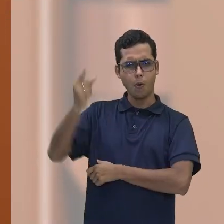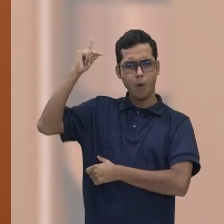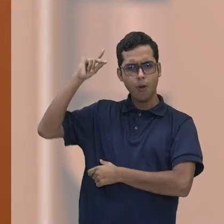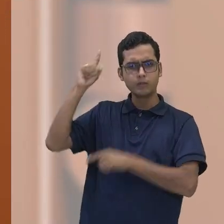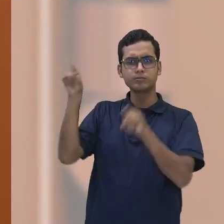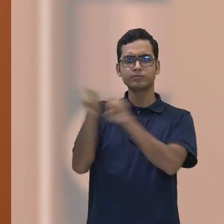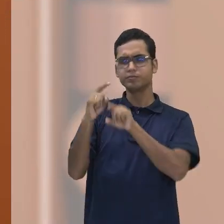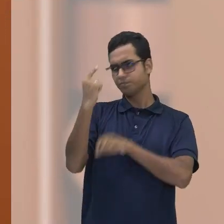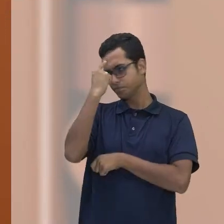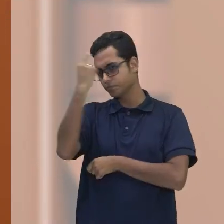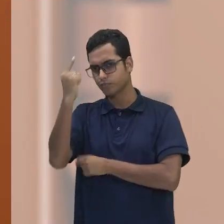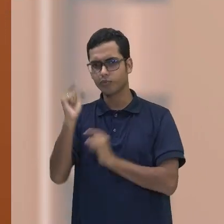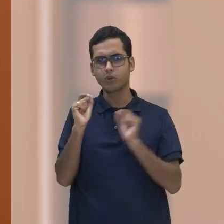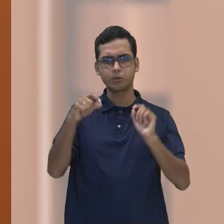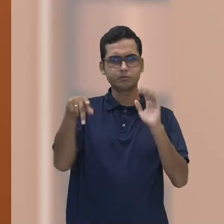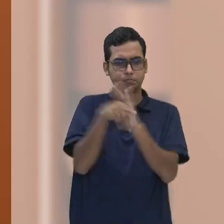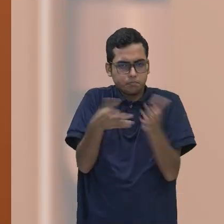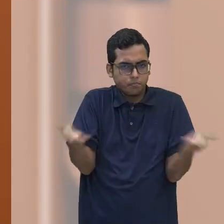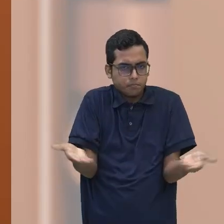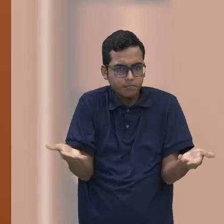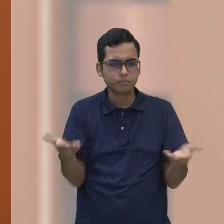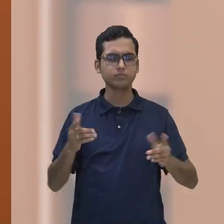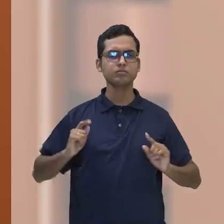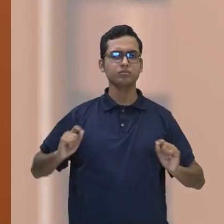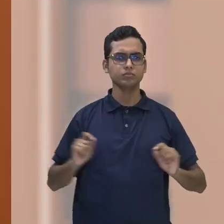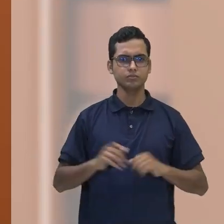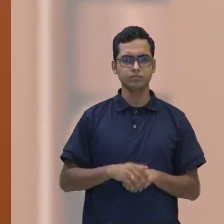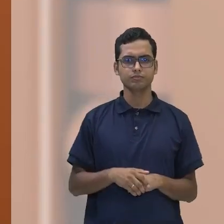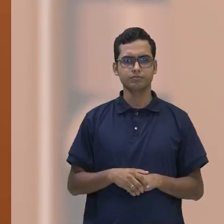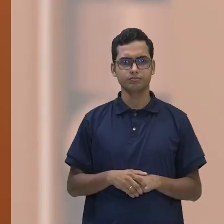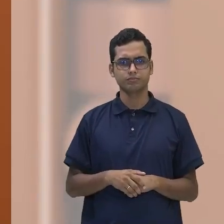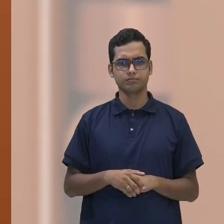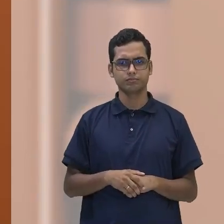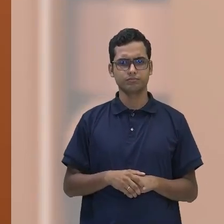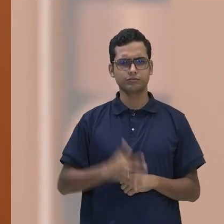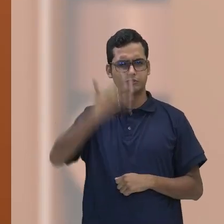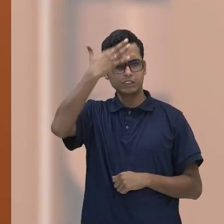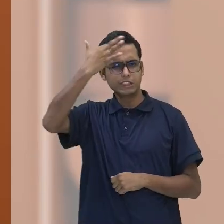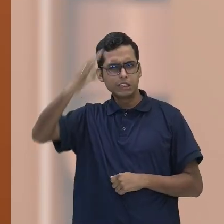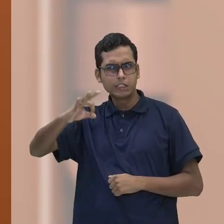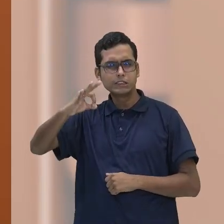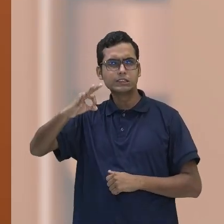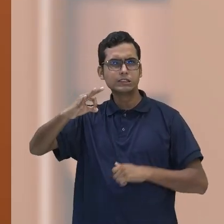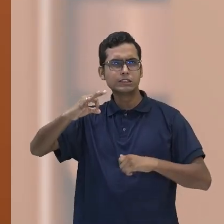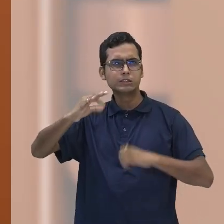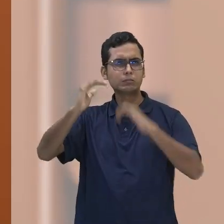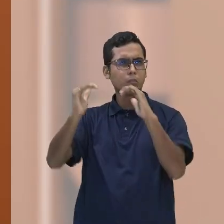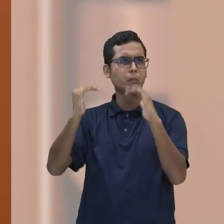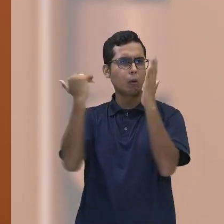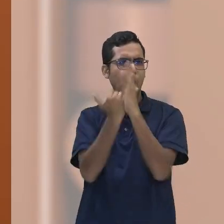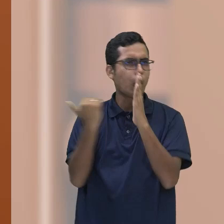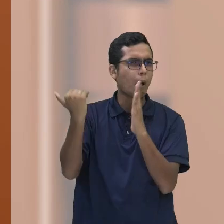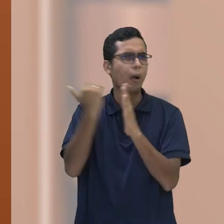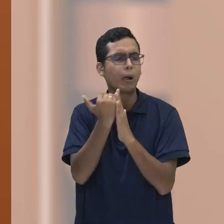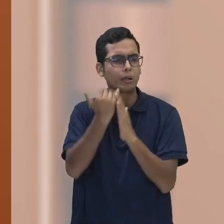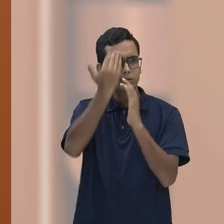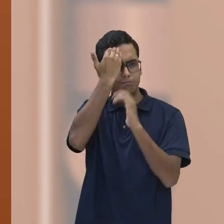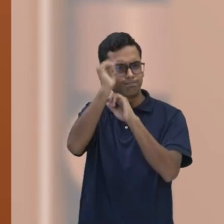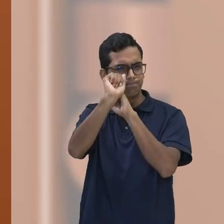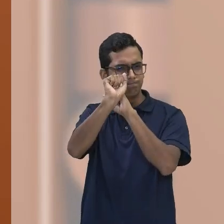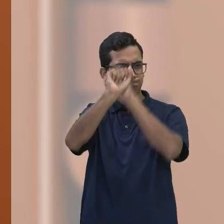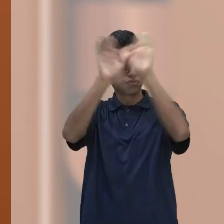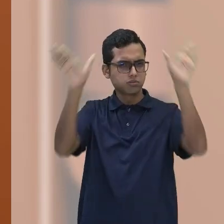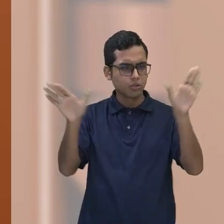ideia toda aí de agora eu não tenho mais essas certezas absolutas, ele chega à conclusão de que